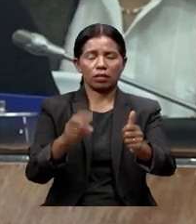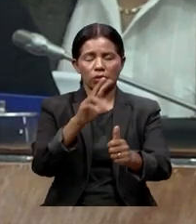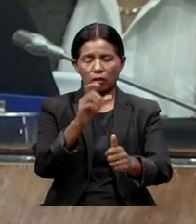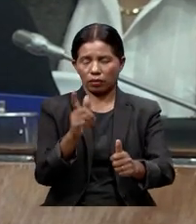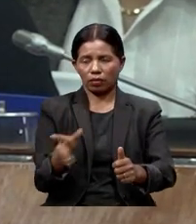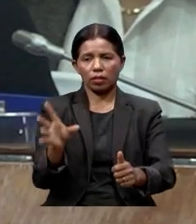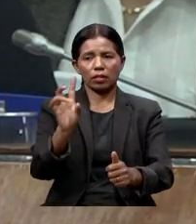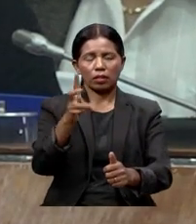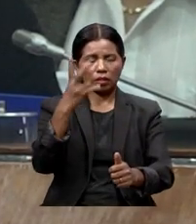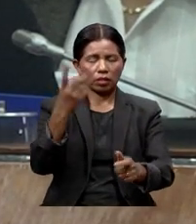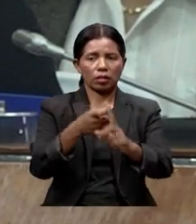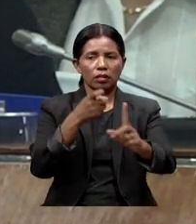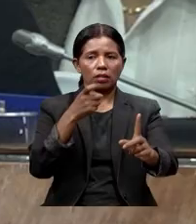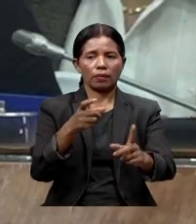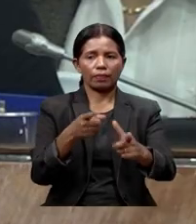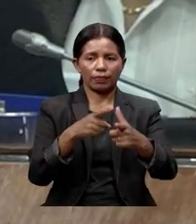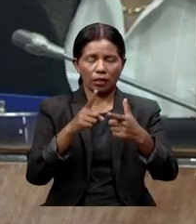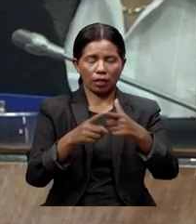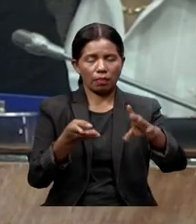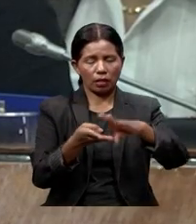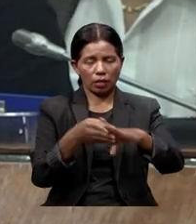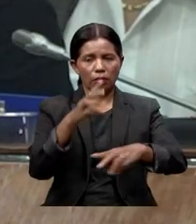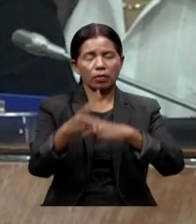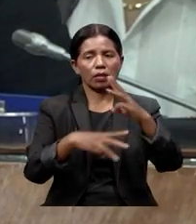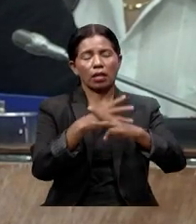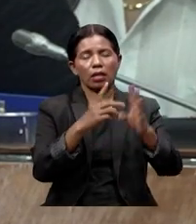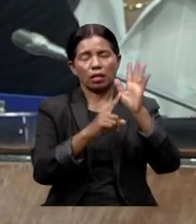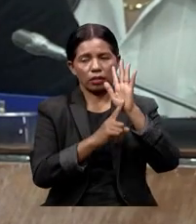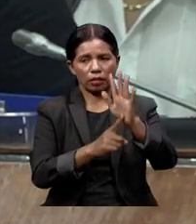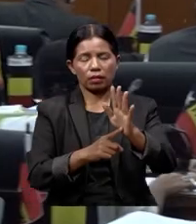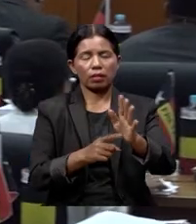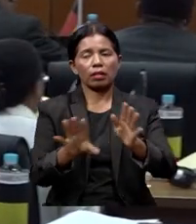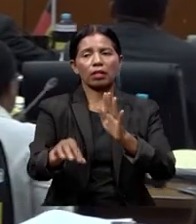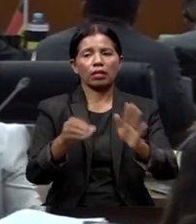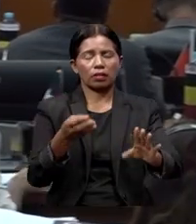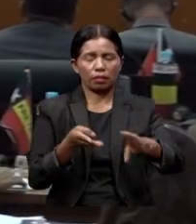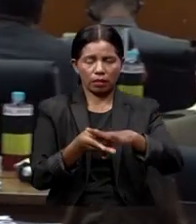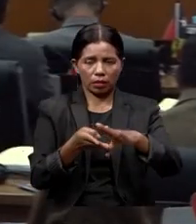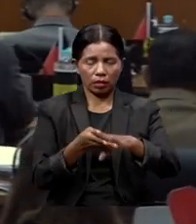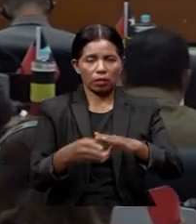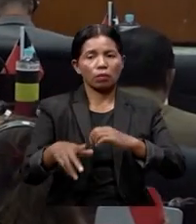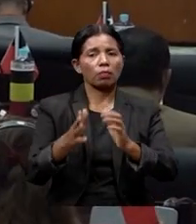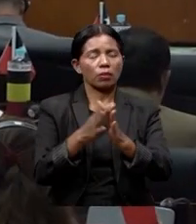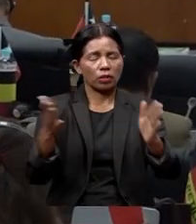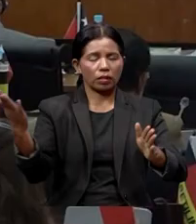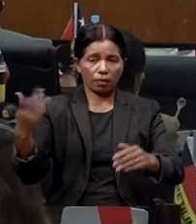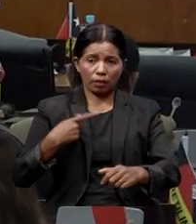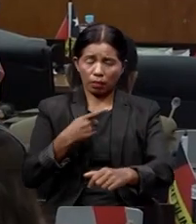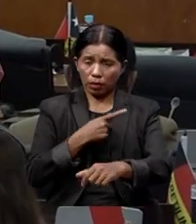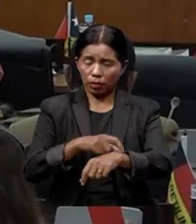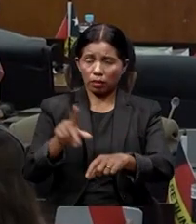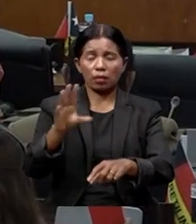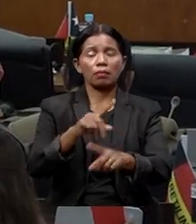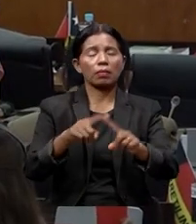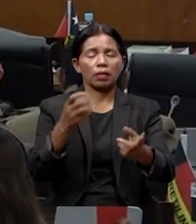ne mema kusi WHO homa susi Banco Mundial hatoteona. Mas ke hetan kritika husi bankado oposição ni Parlamento Nacional, mai be